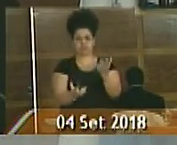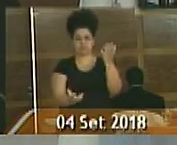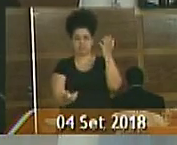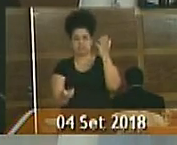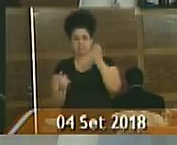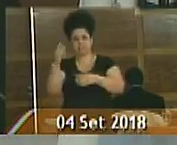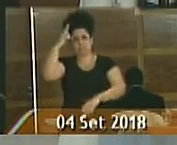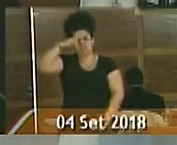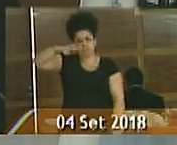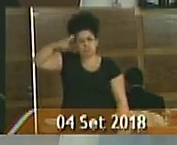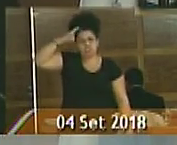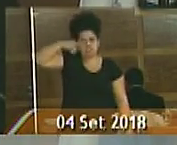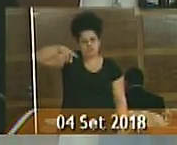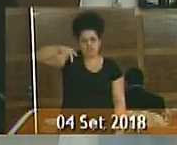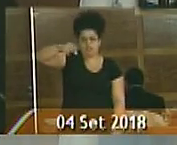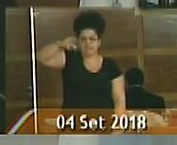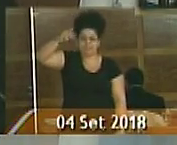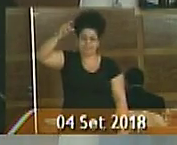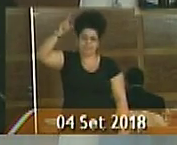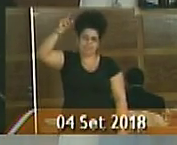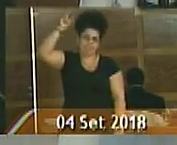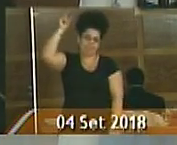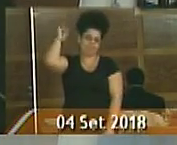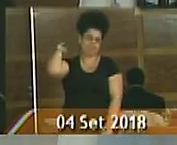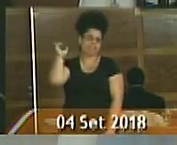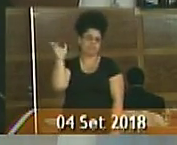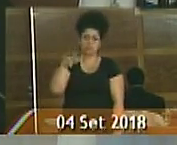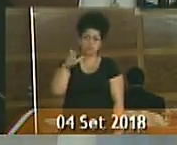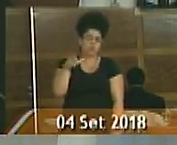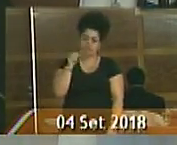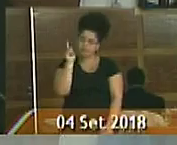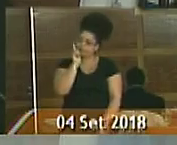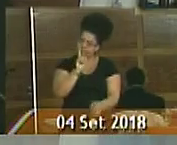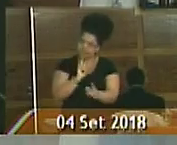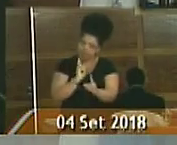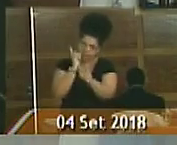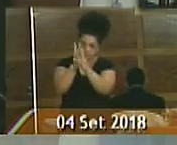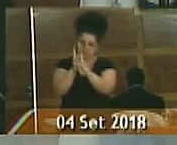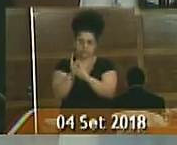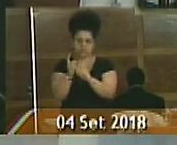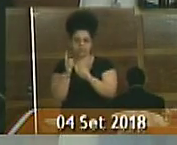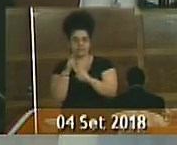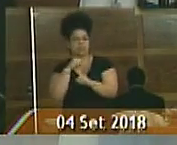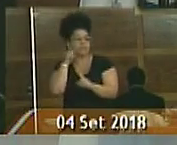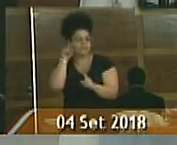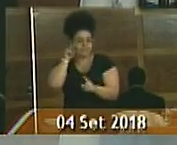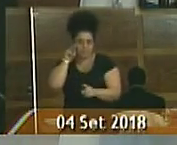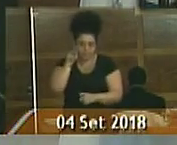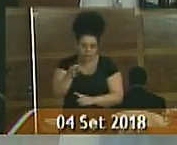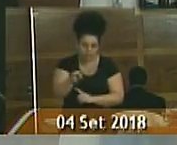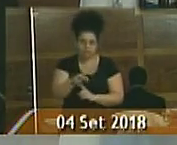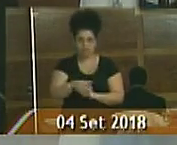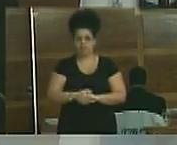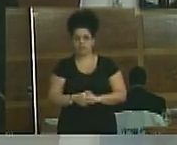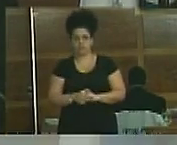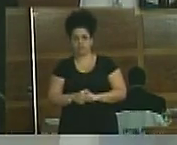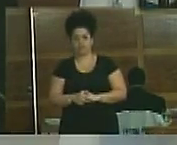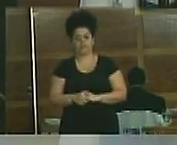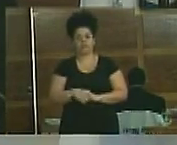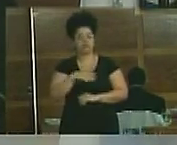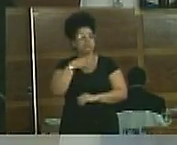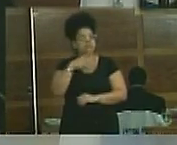queimadas histórias que nunca mais a gente vai poder ver, vai poder